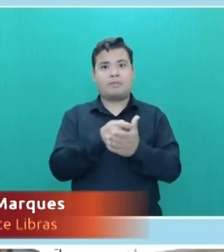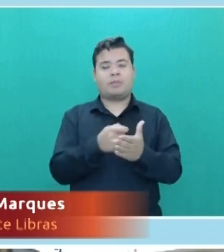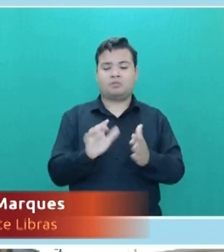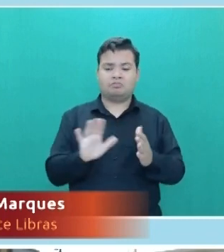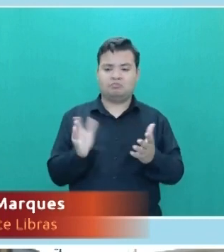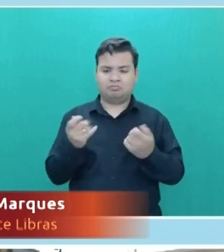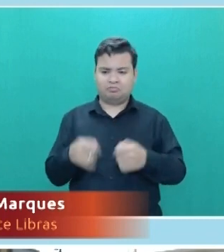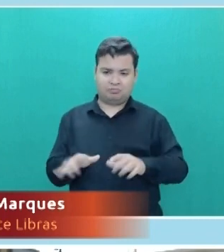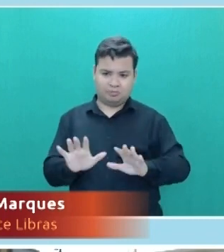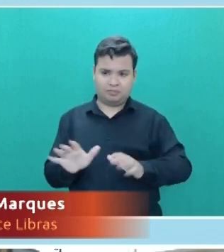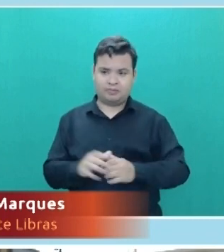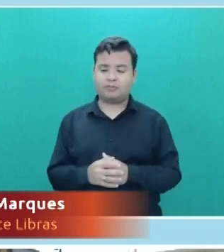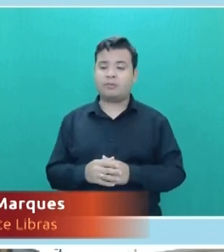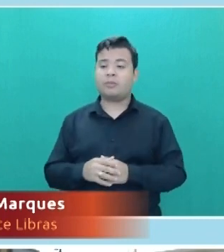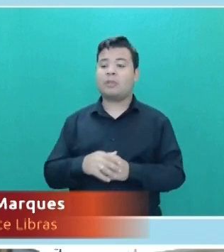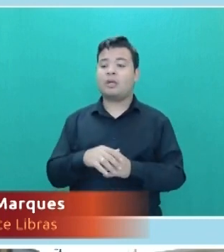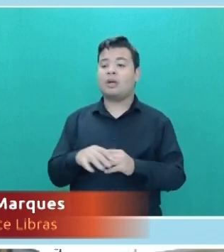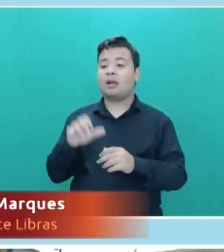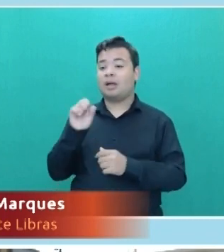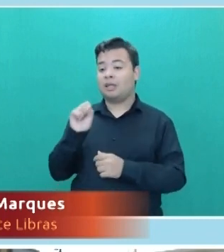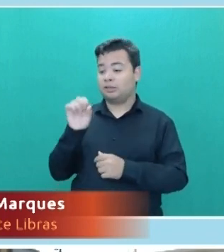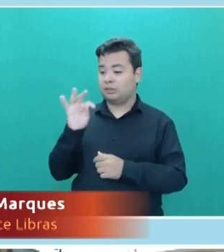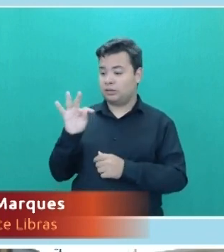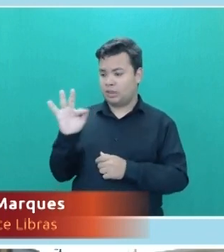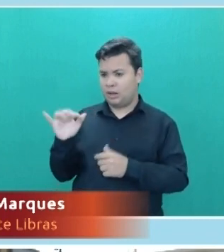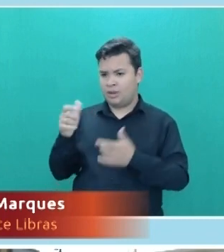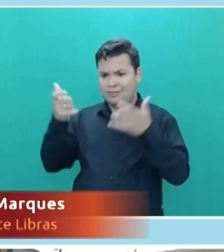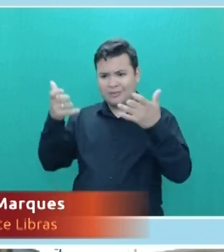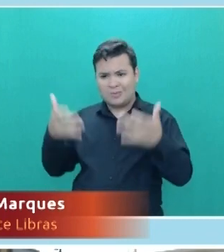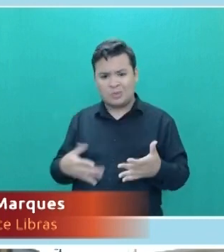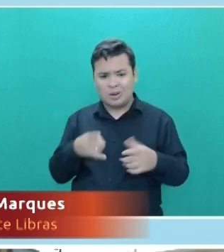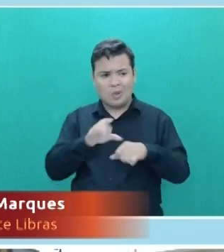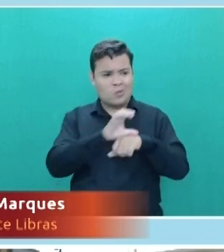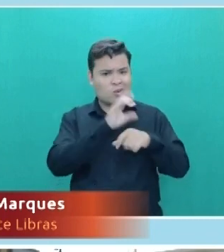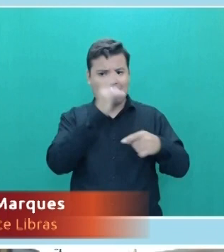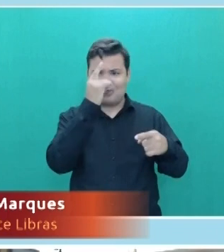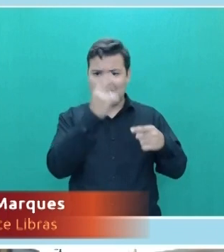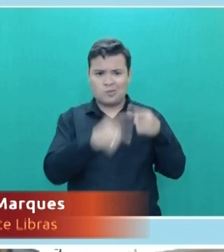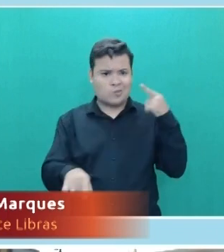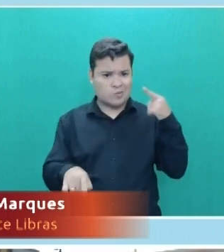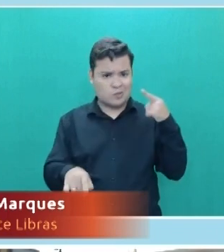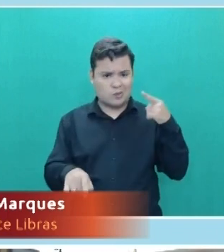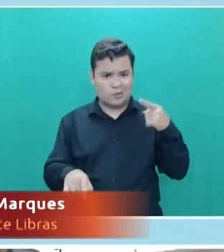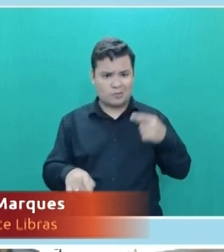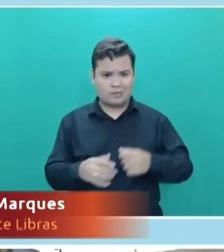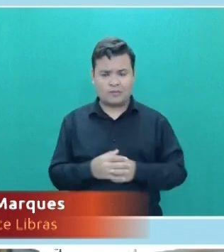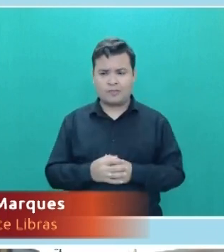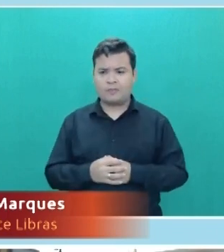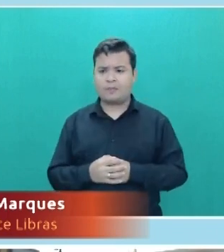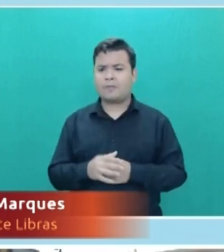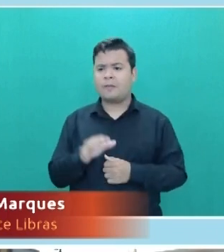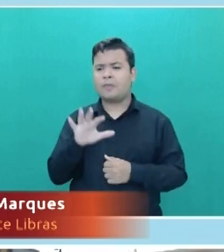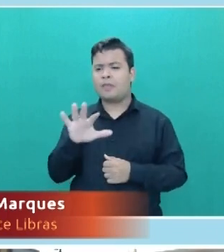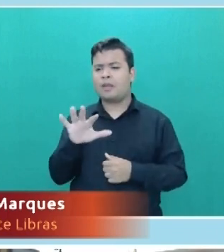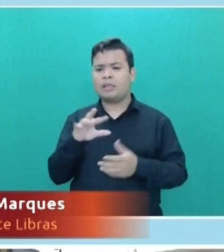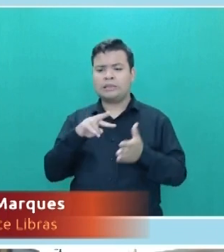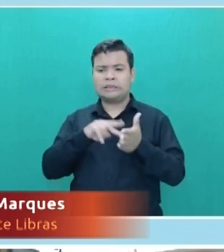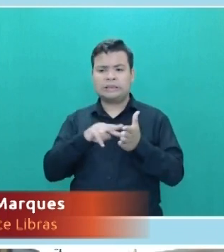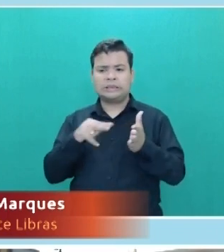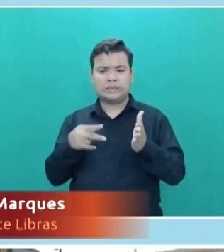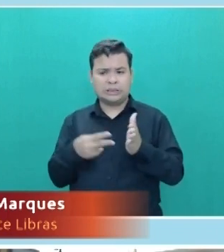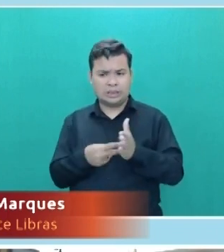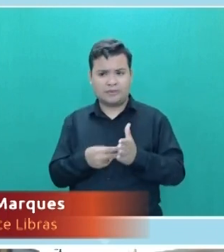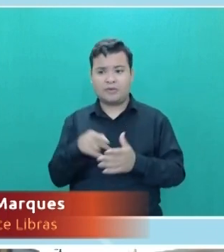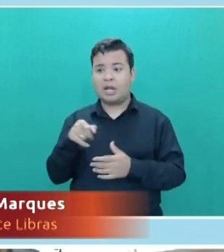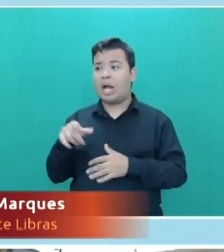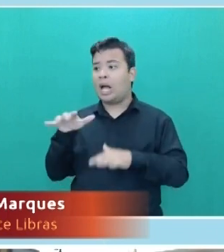STF julgou e declarou como inconstitucional. Não que o trabalhador ele não possa, ainda assim, ter que